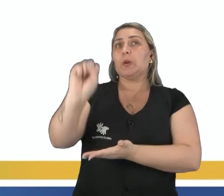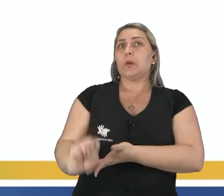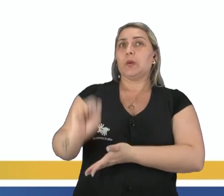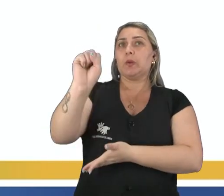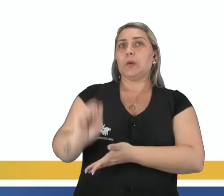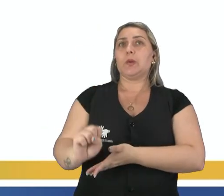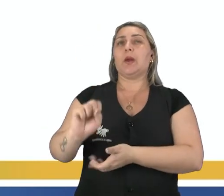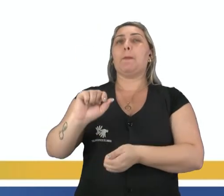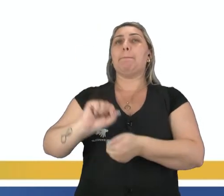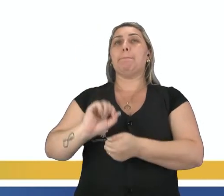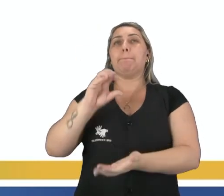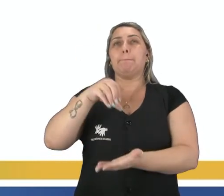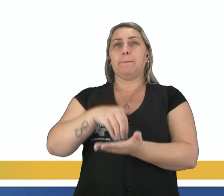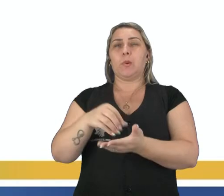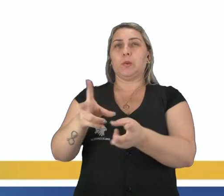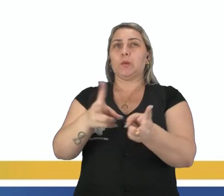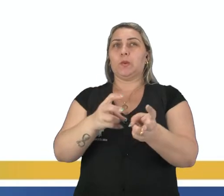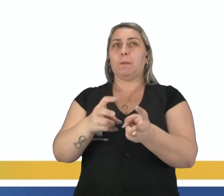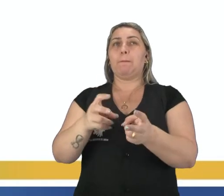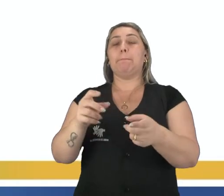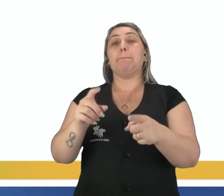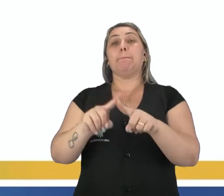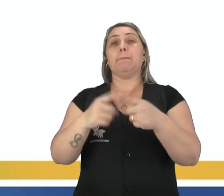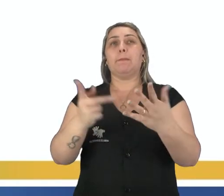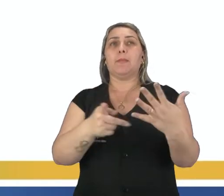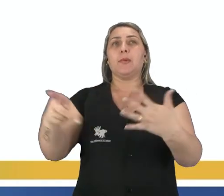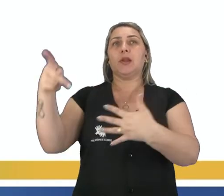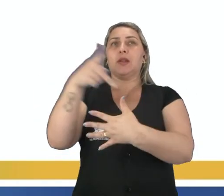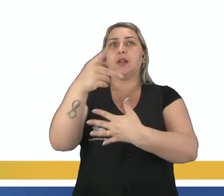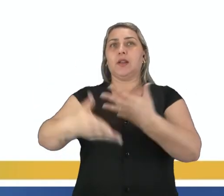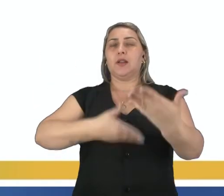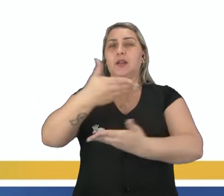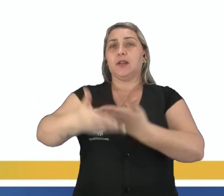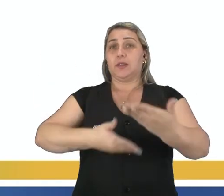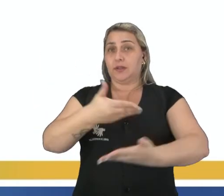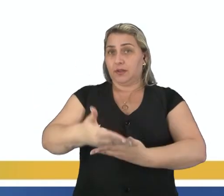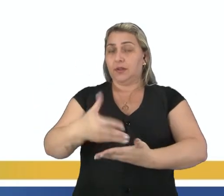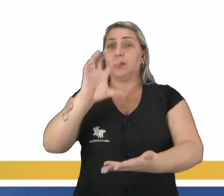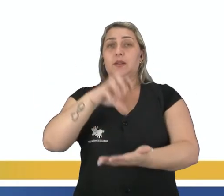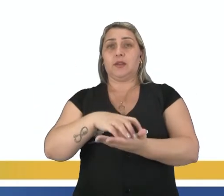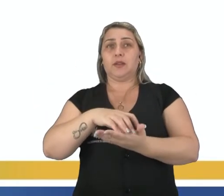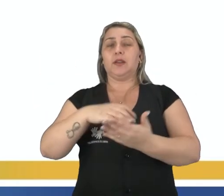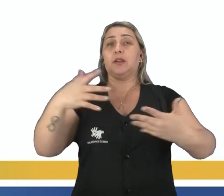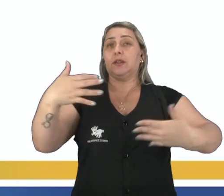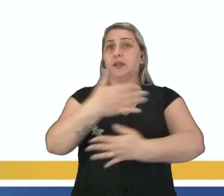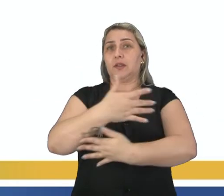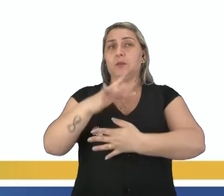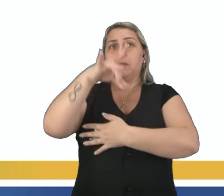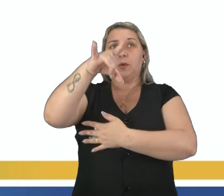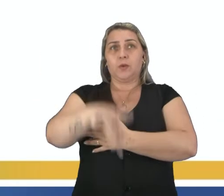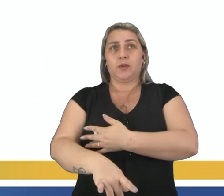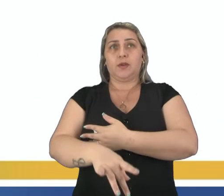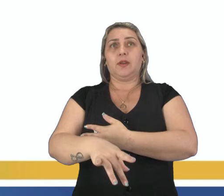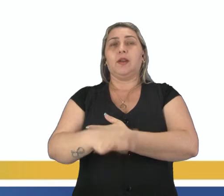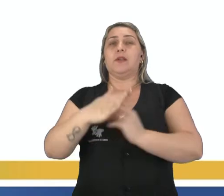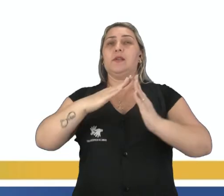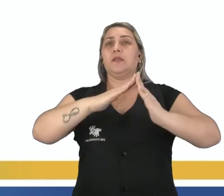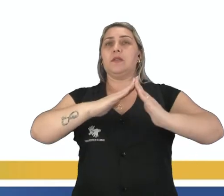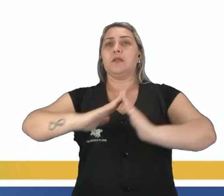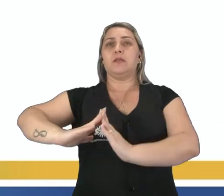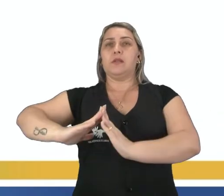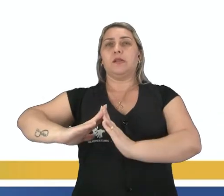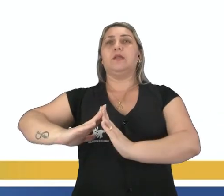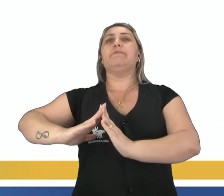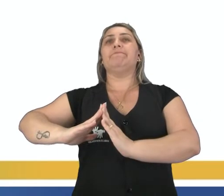que funcionam como polos de atração, inclusive em relação a grandes centros. E, por último, a